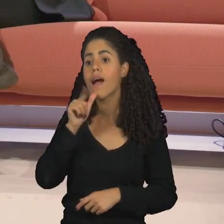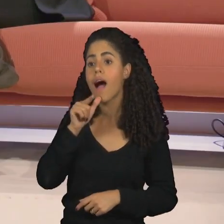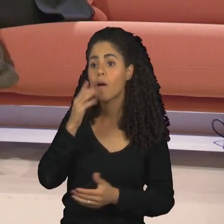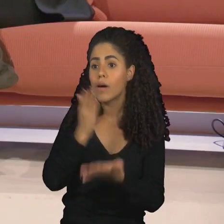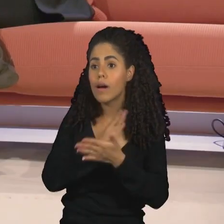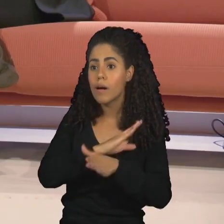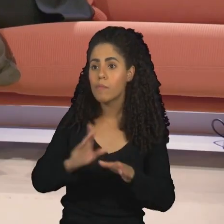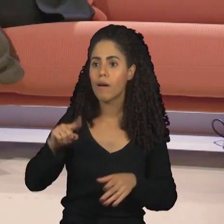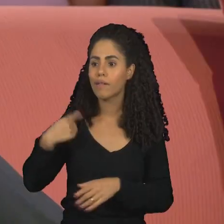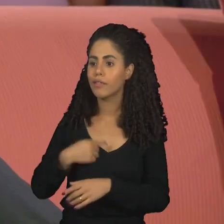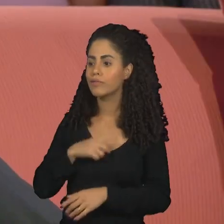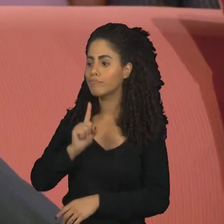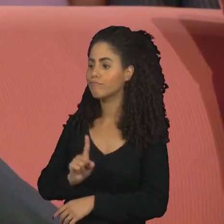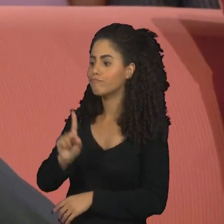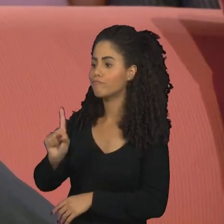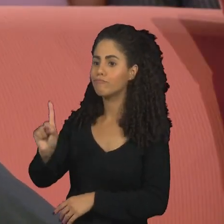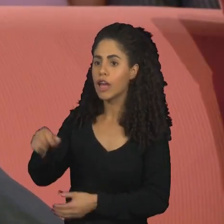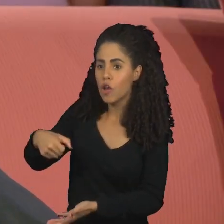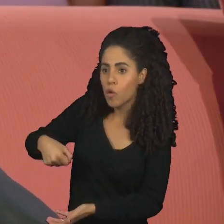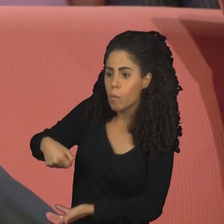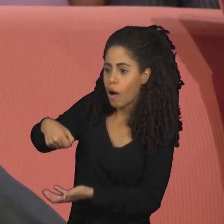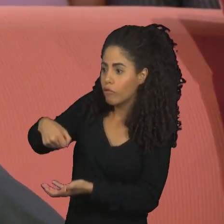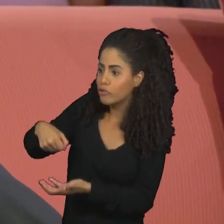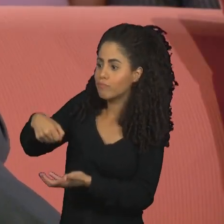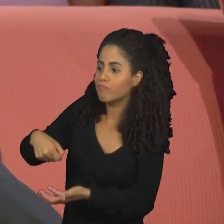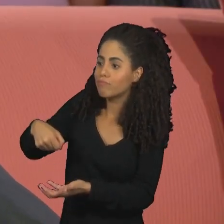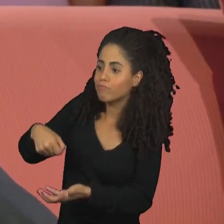buscar água, né? E fui buscar água com um balde azul.